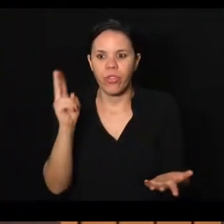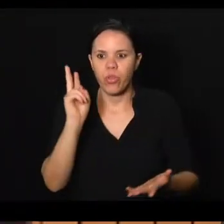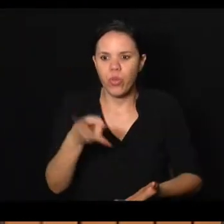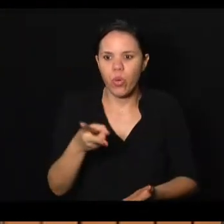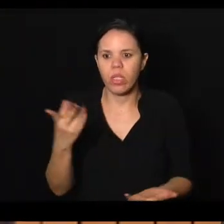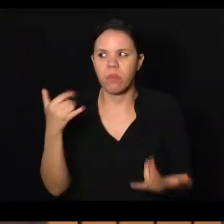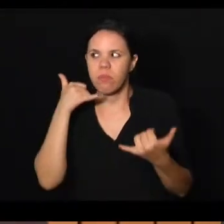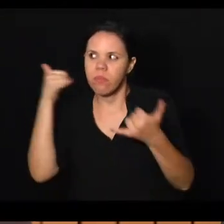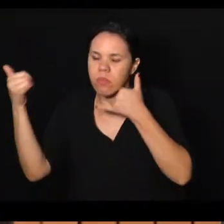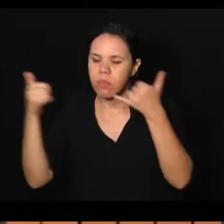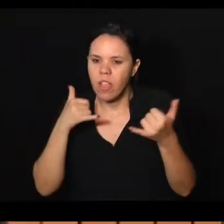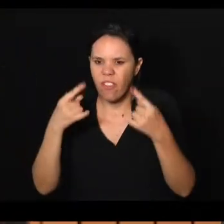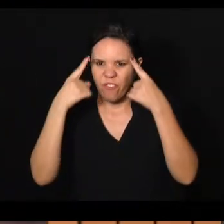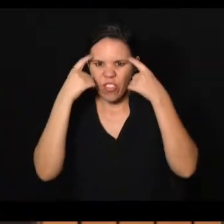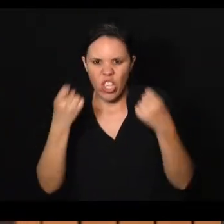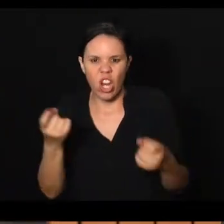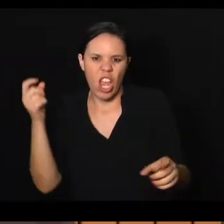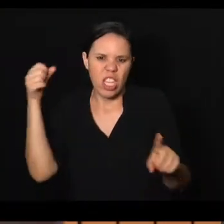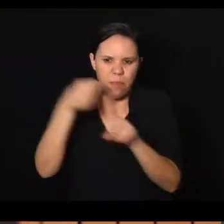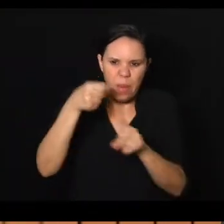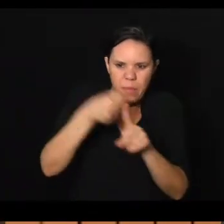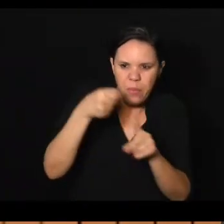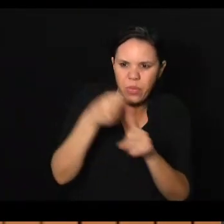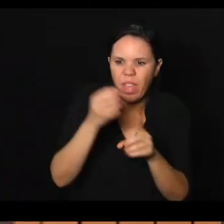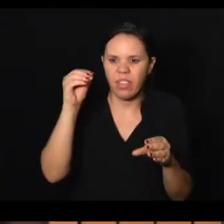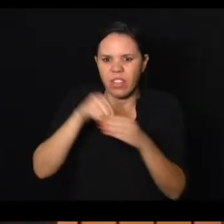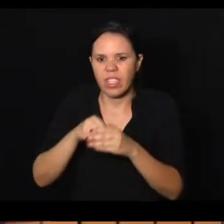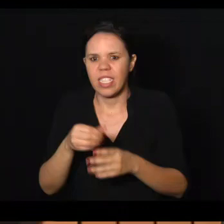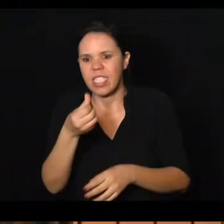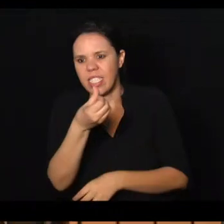Violência doméstica, 62 mil